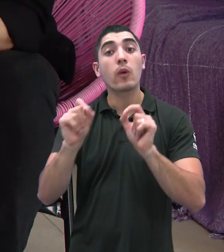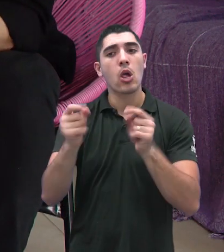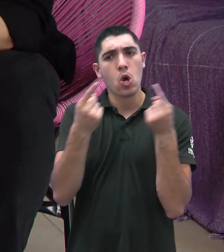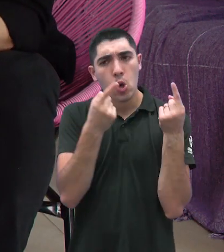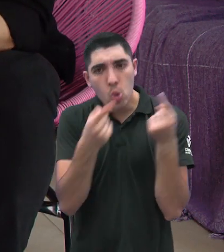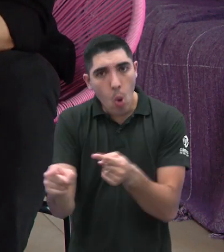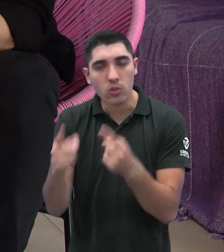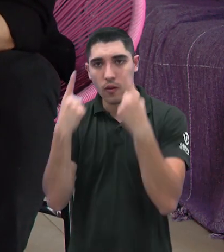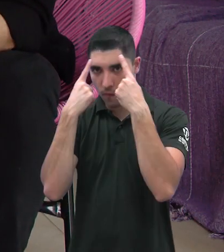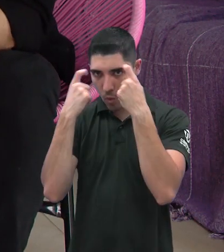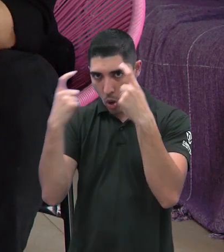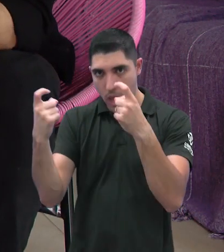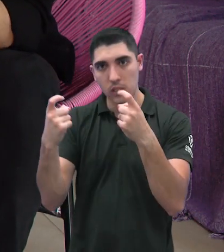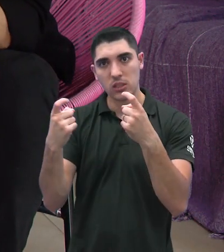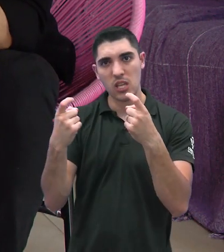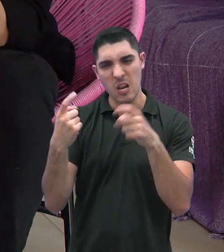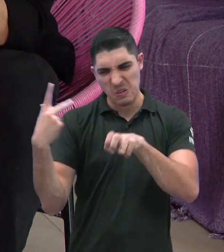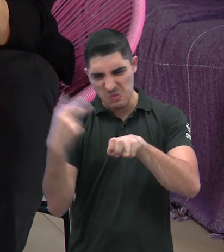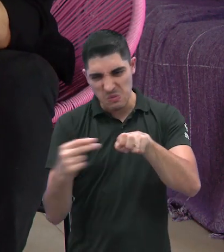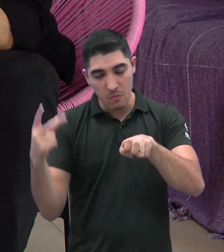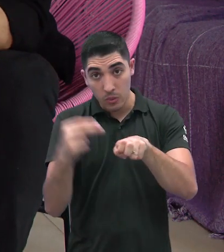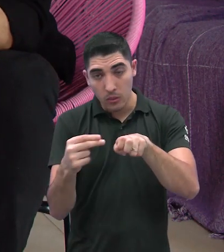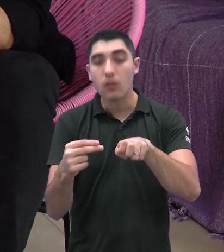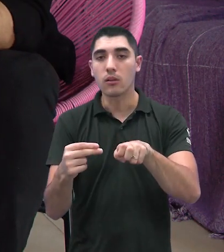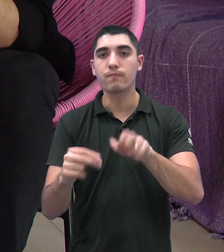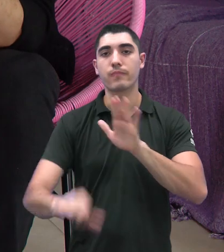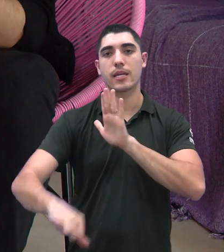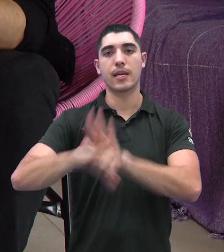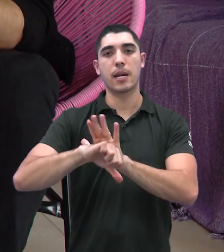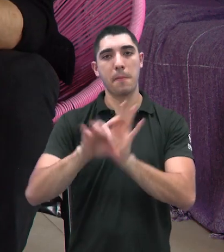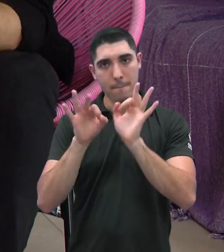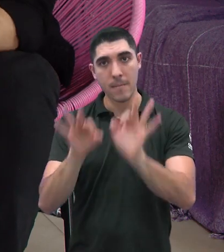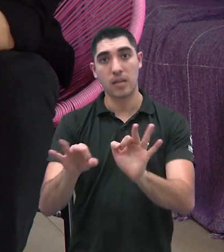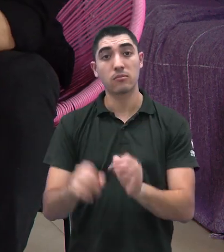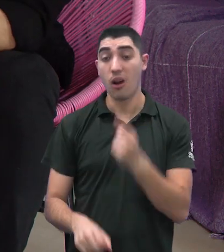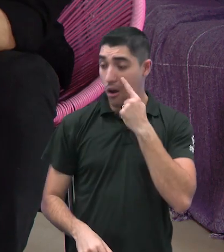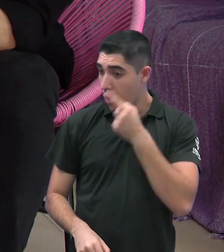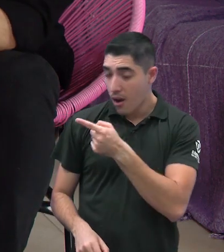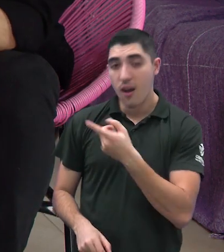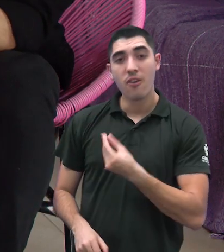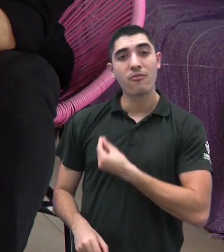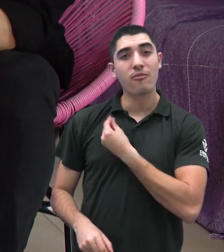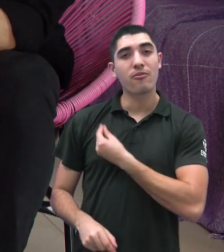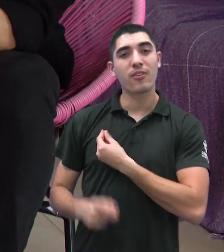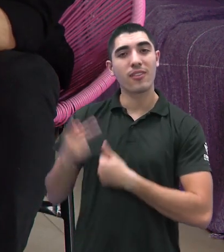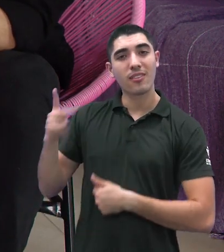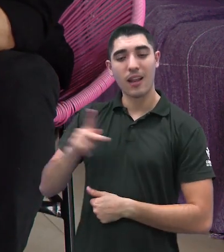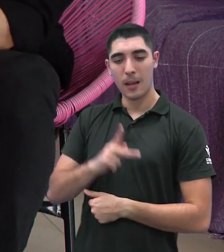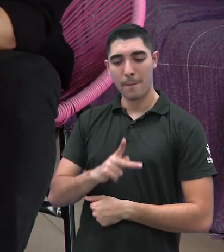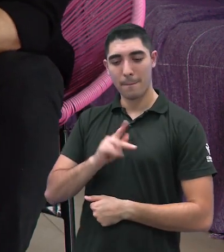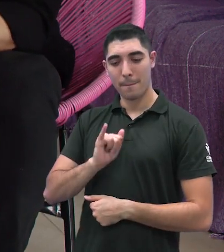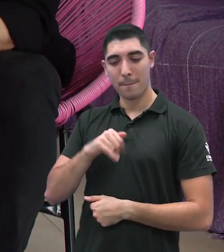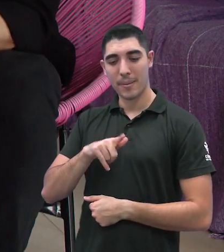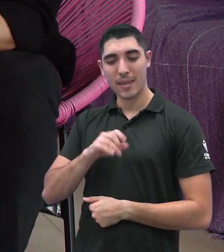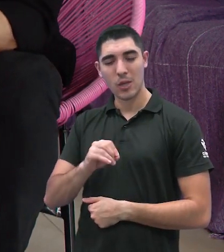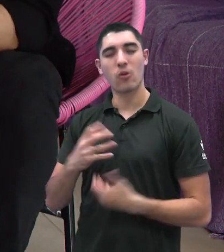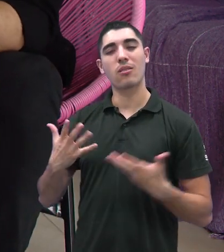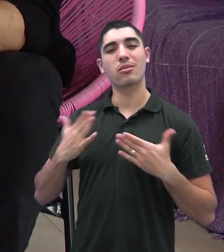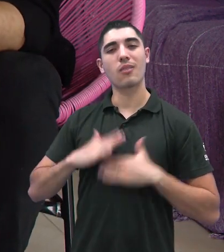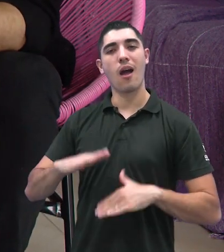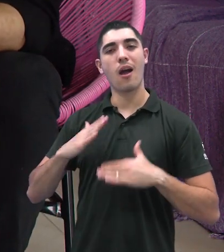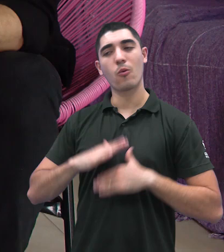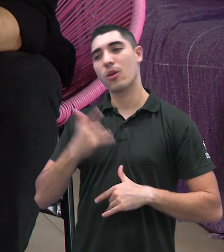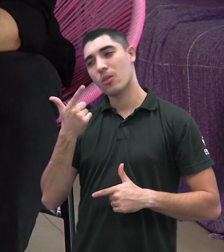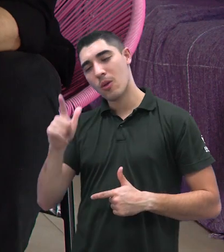programa combatendo isso, porque é crime. Para a vida ser assim, ó, tranquila, como a do Pingo, como a da Prada e